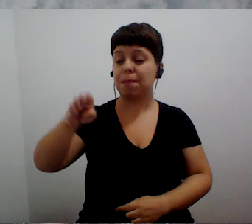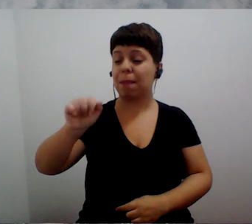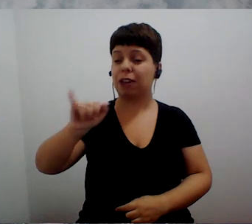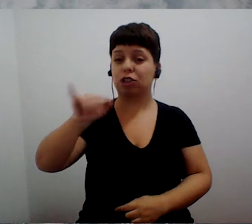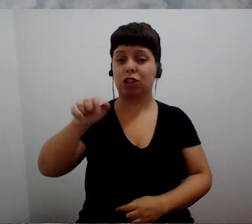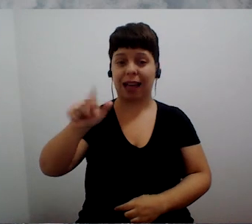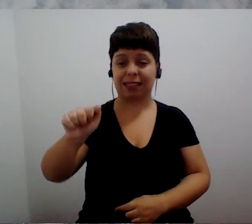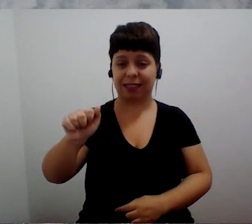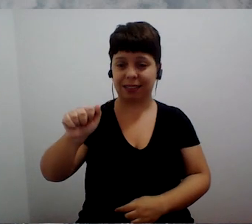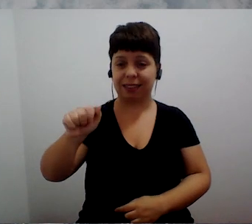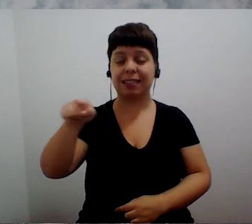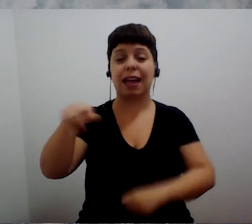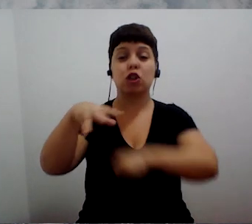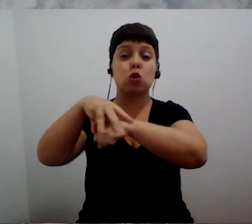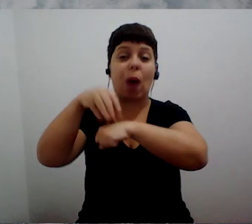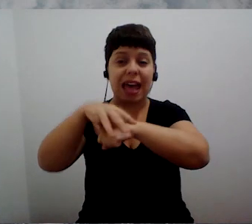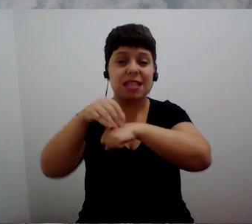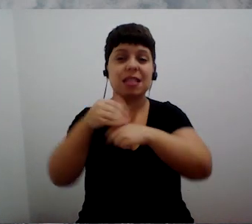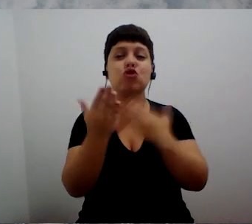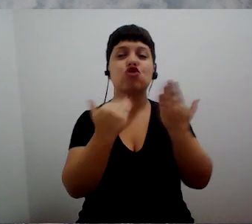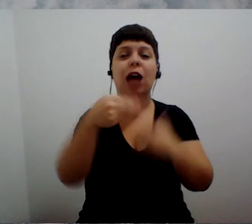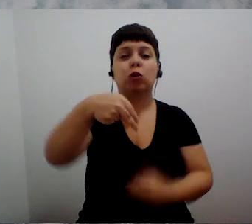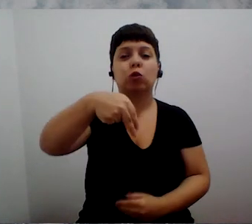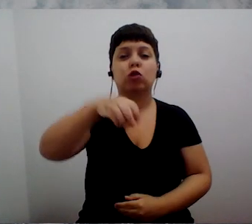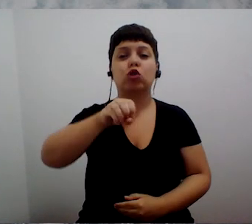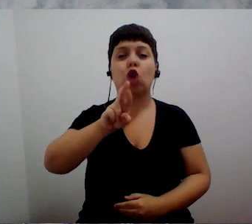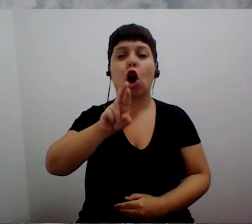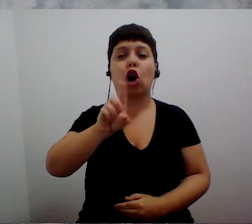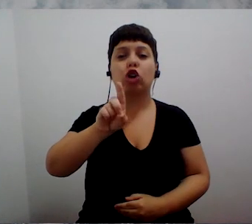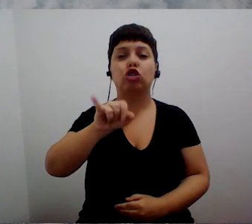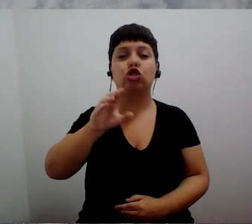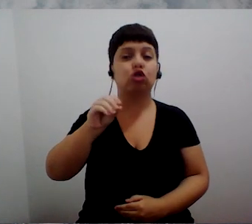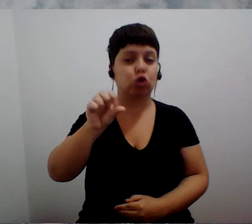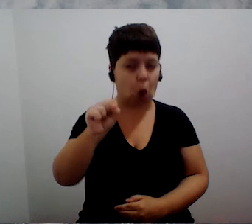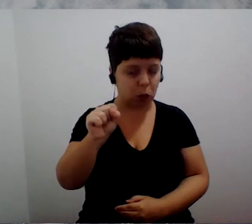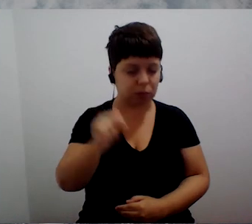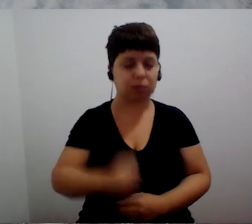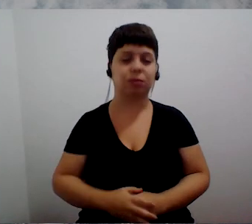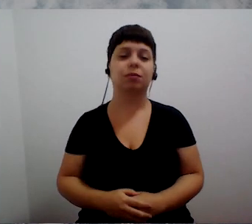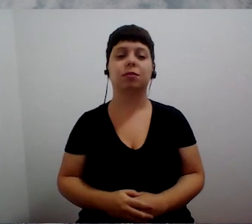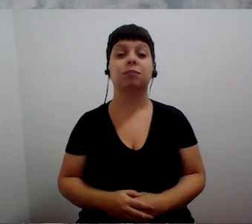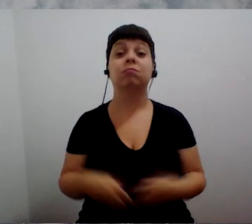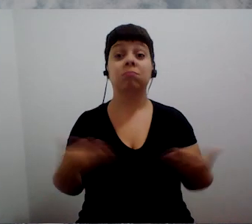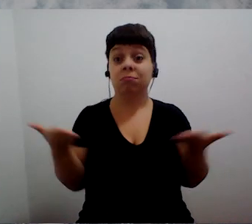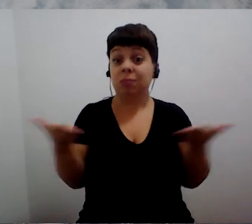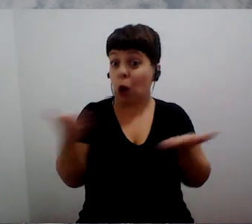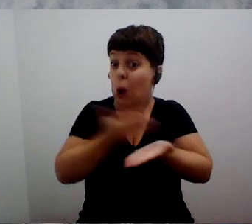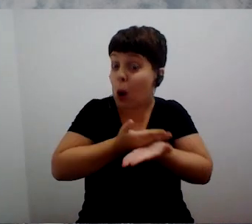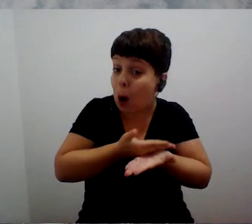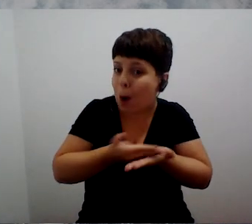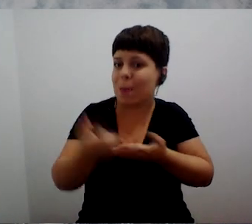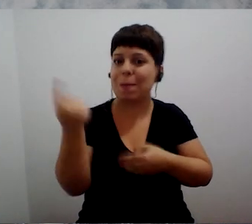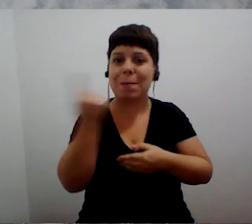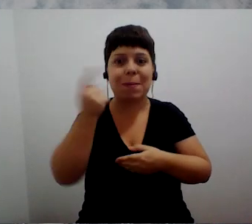Nórdicos pelo suporte ao evento. Muito bem, a gente vai então começar esse primeiro dia de